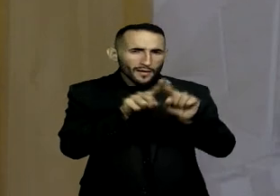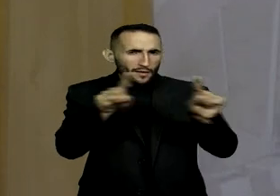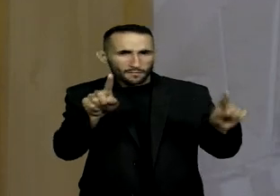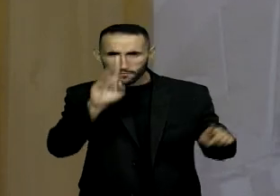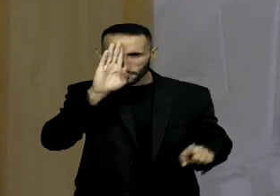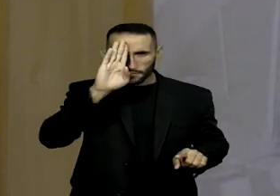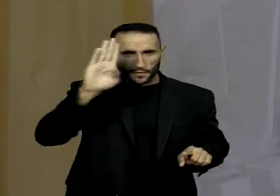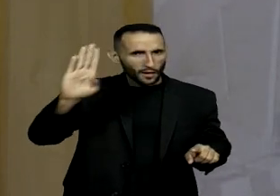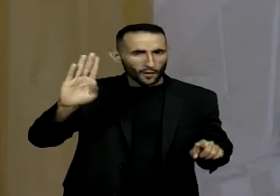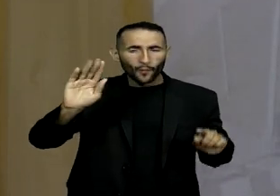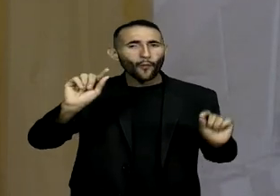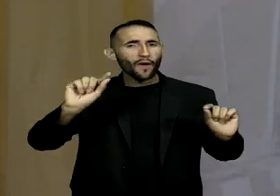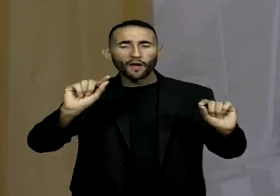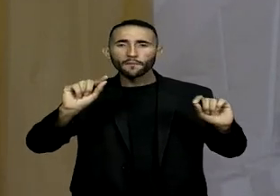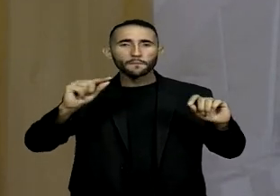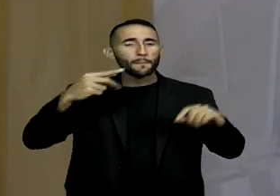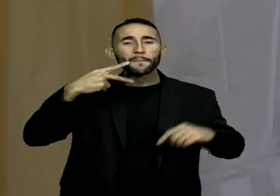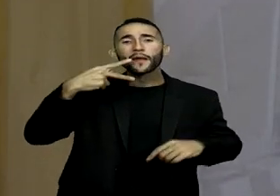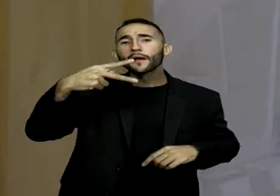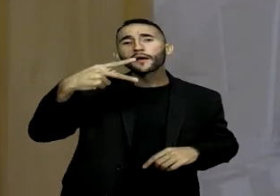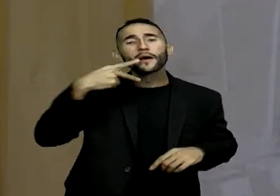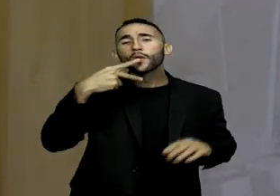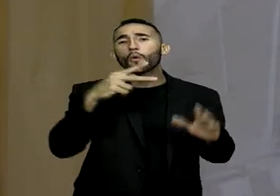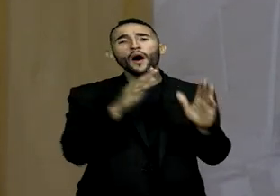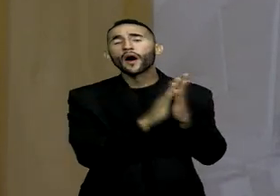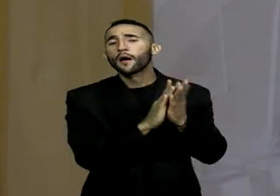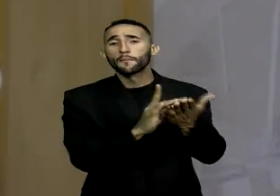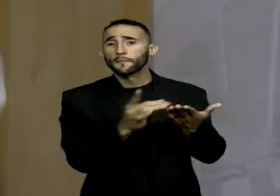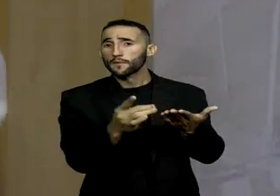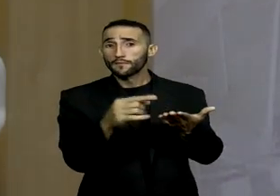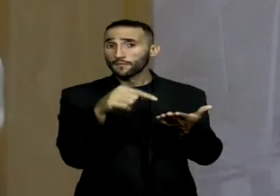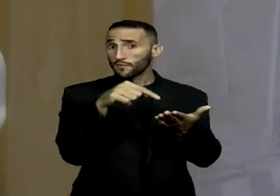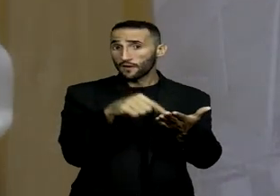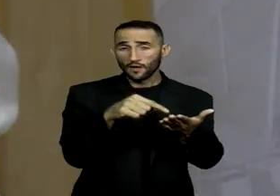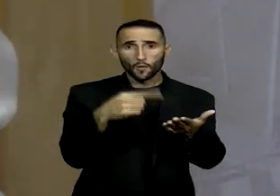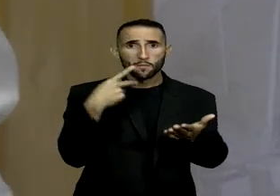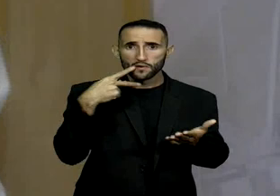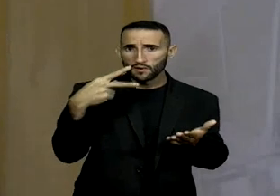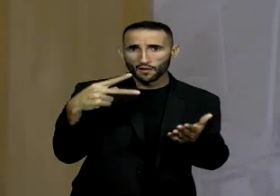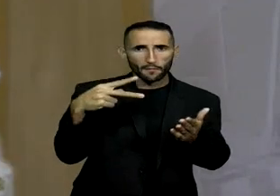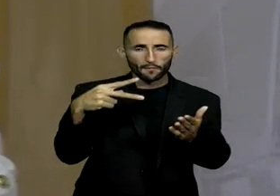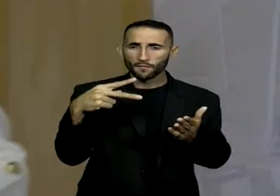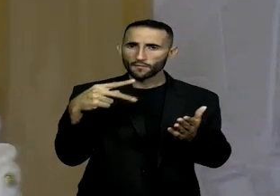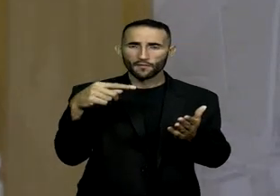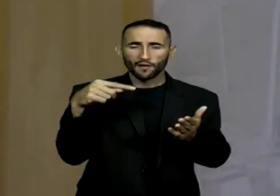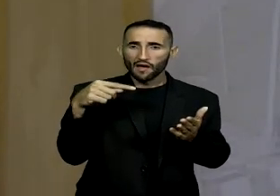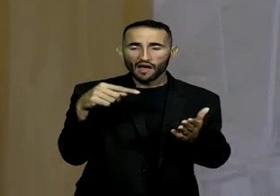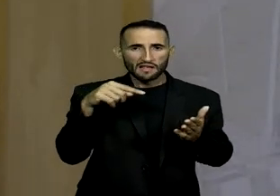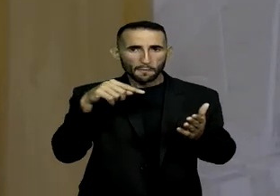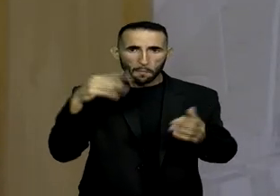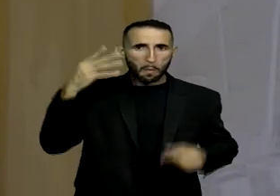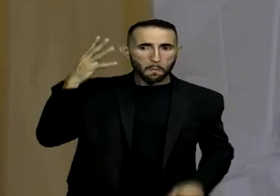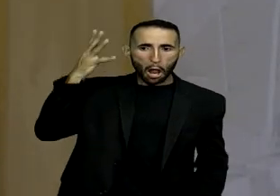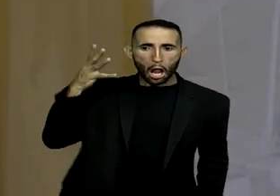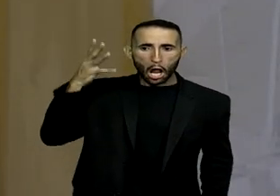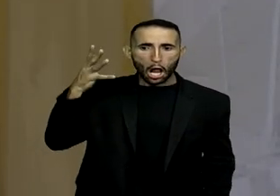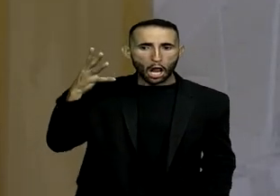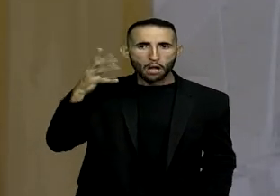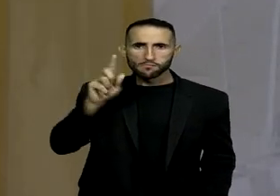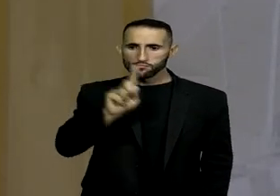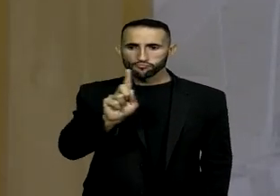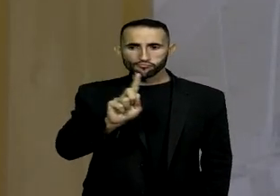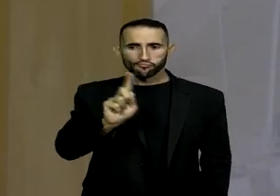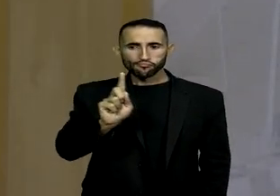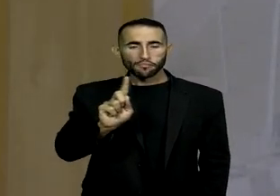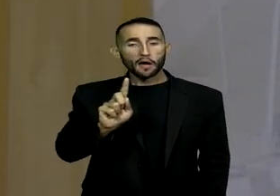Deus, e a criança, pela Bíblia, né? Não estou pregando, não é sermão, não. Mas a Bíblia diz que